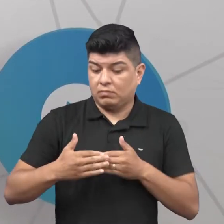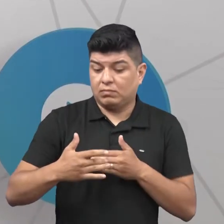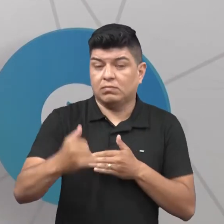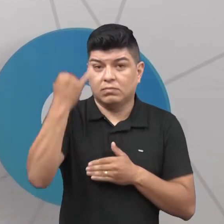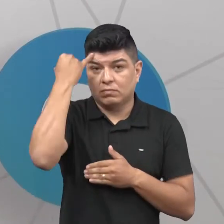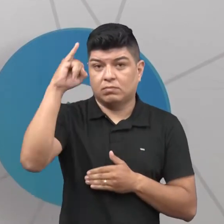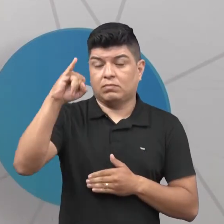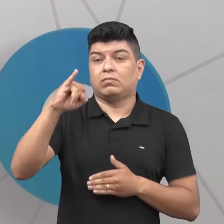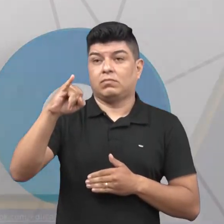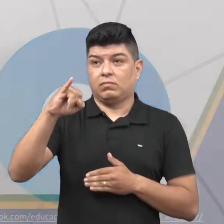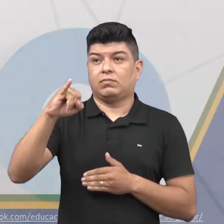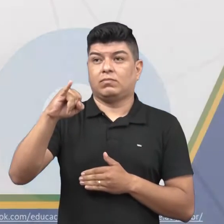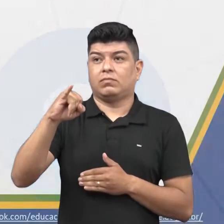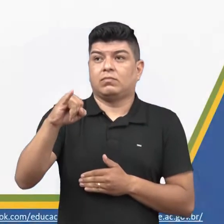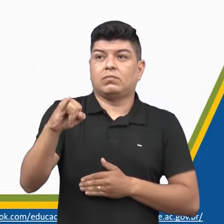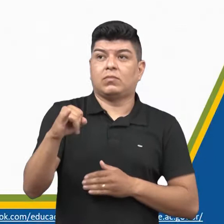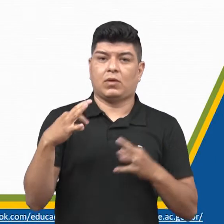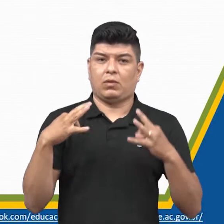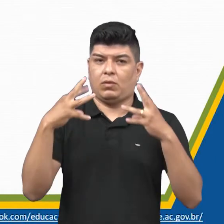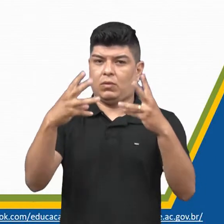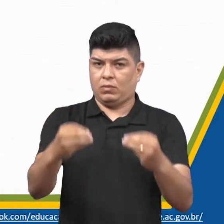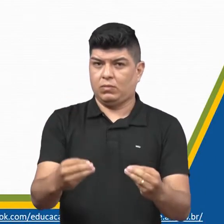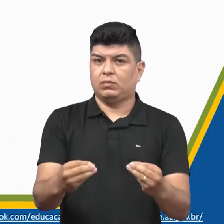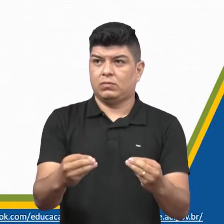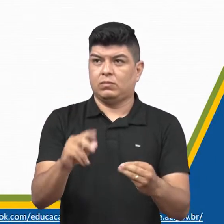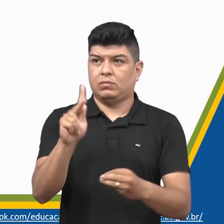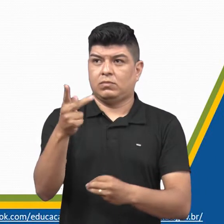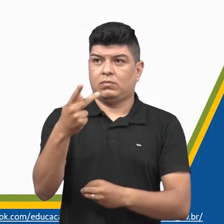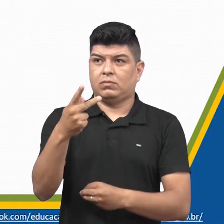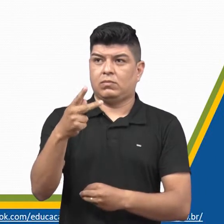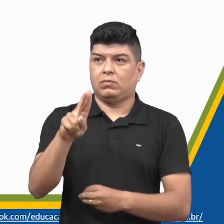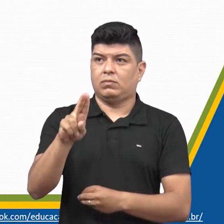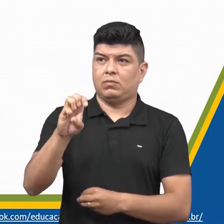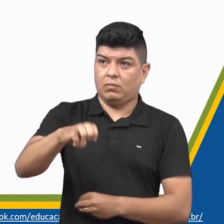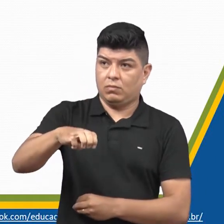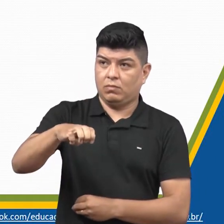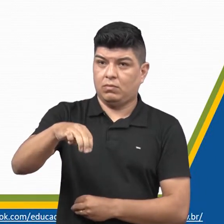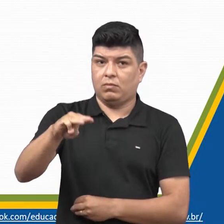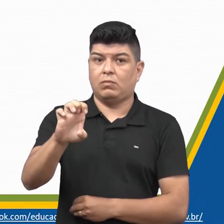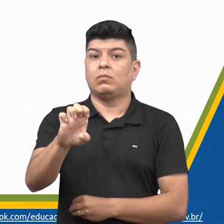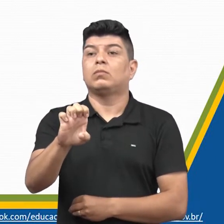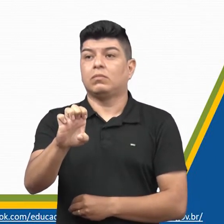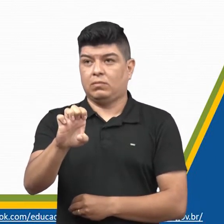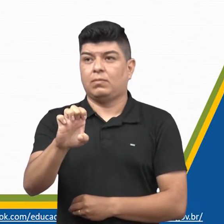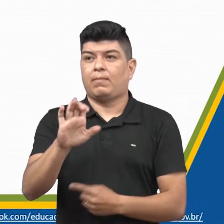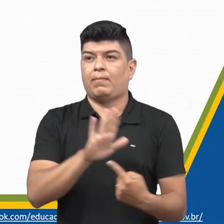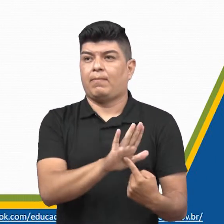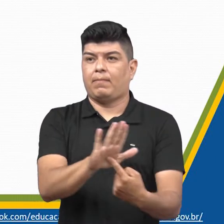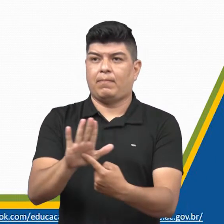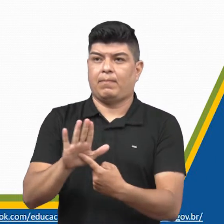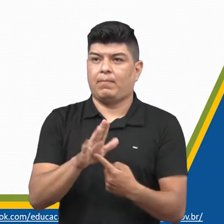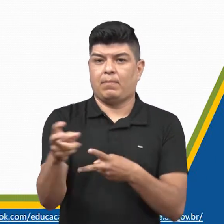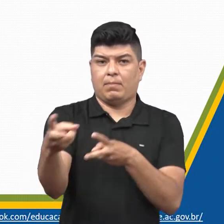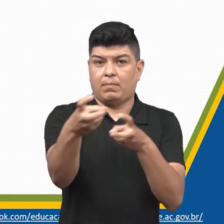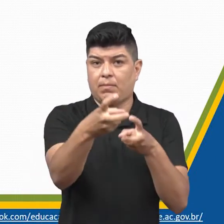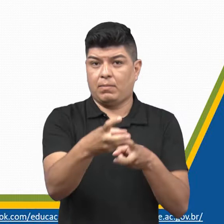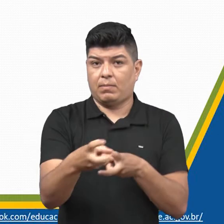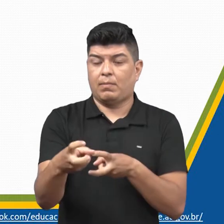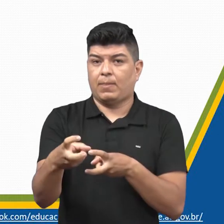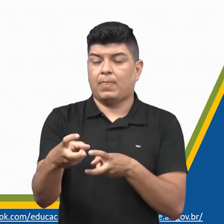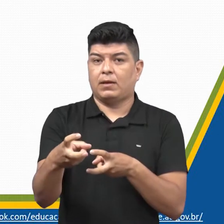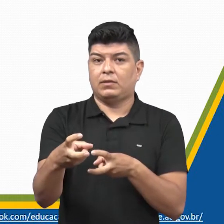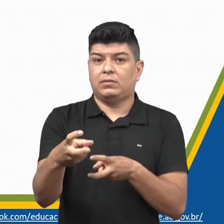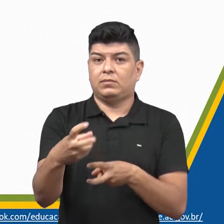ideias aí. Para ele, toda ideia, então, vai ser o quê? A representação de uma impressão, né?